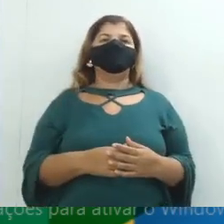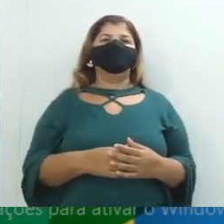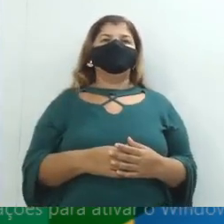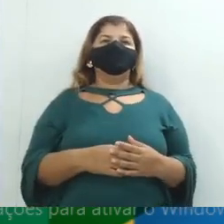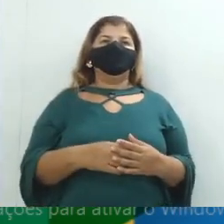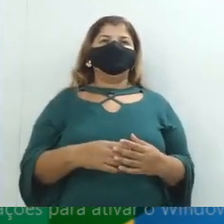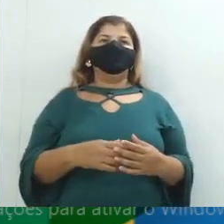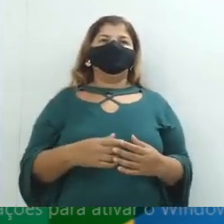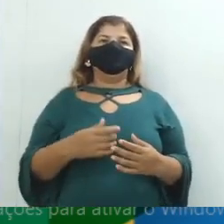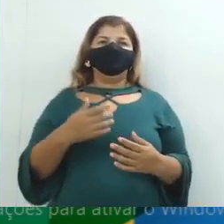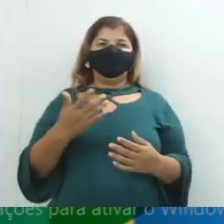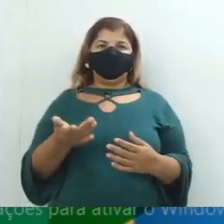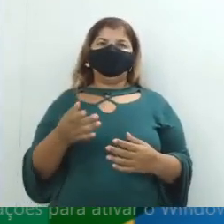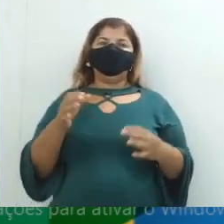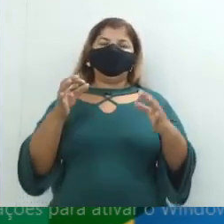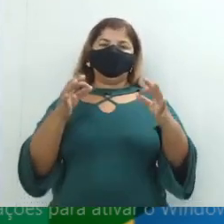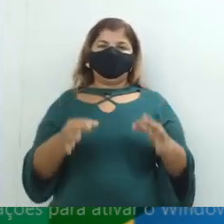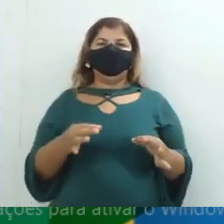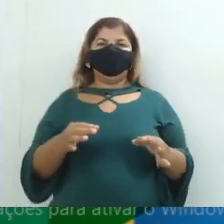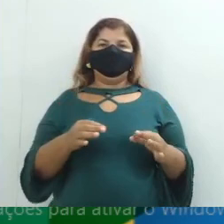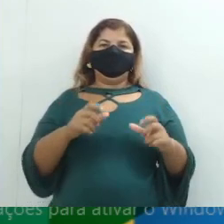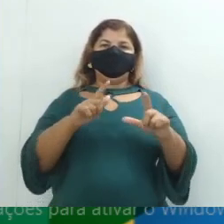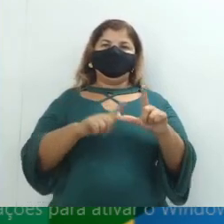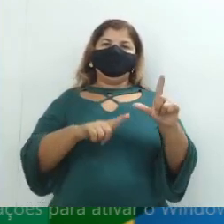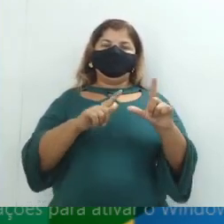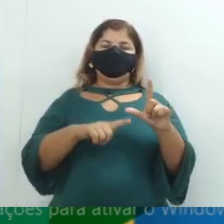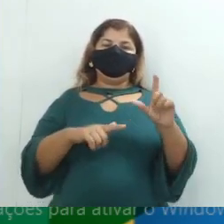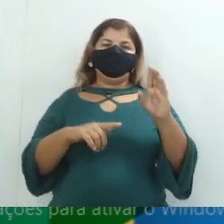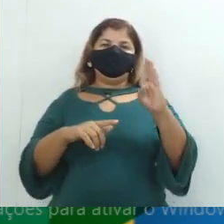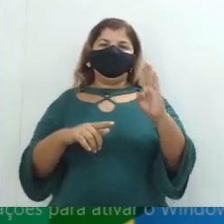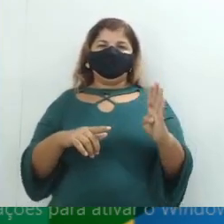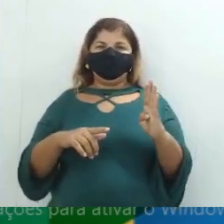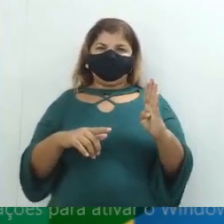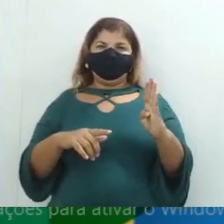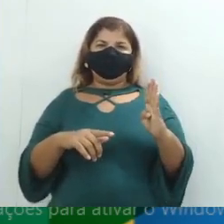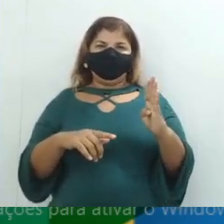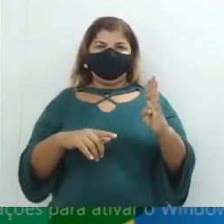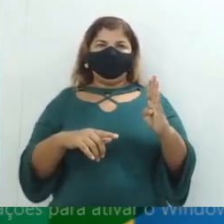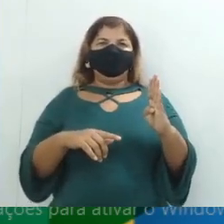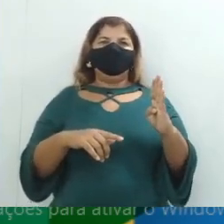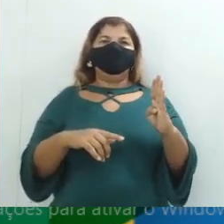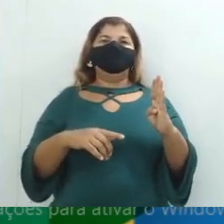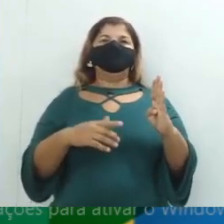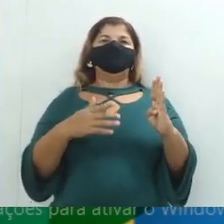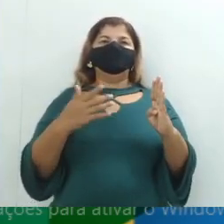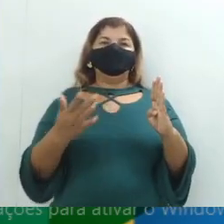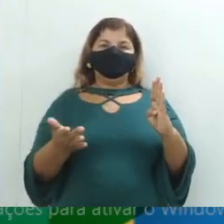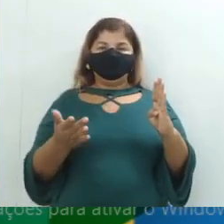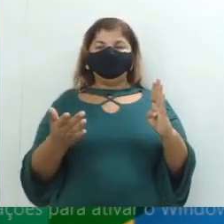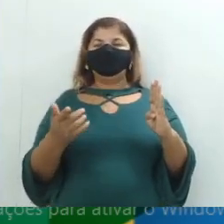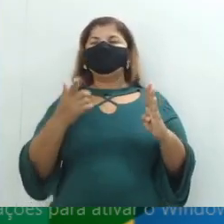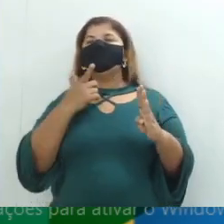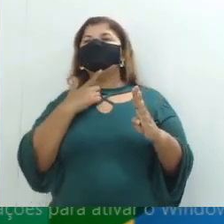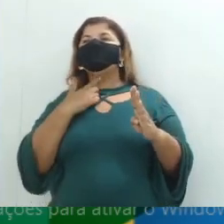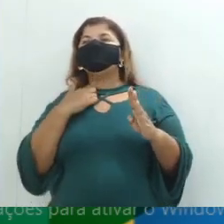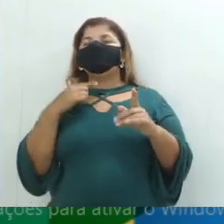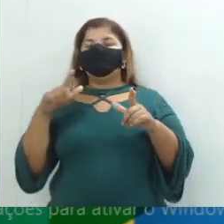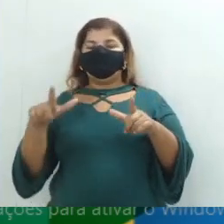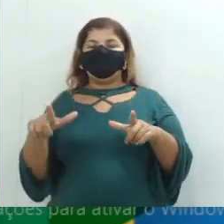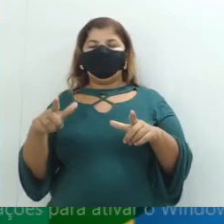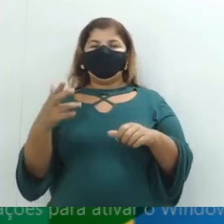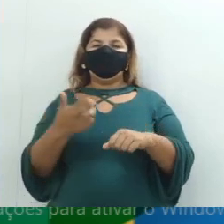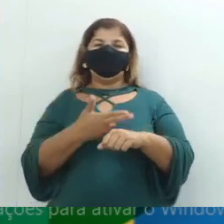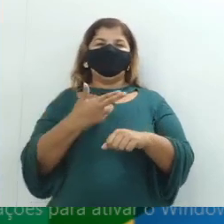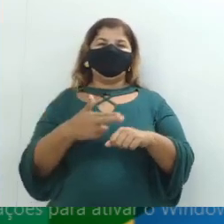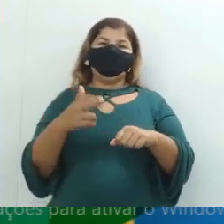correta é a letra B. Olha aí, já disseram lá do estúdio, Dona Ana, fim de ganhar uma caixa de chocolate.